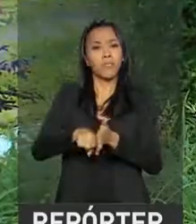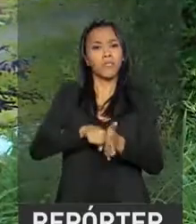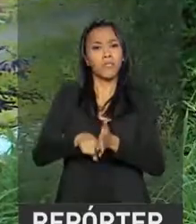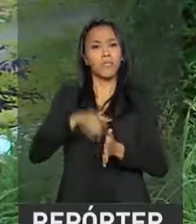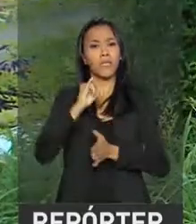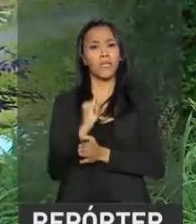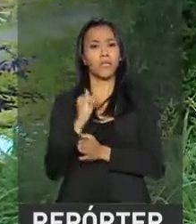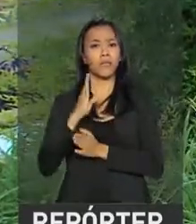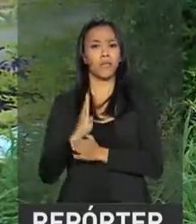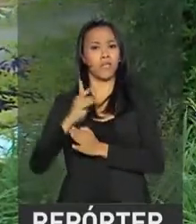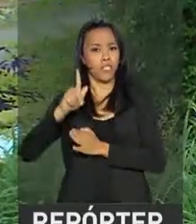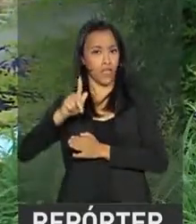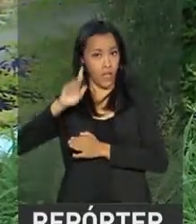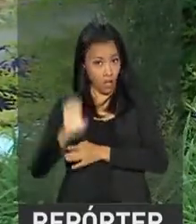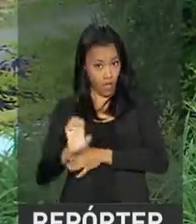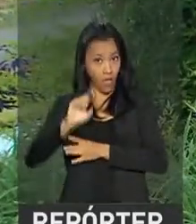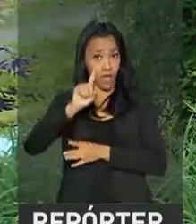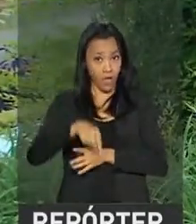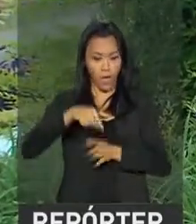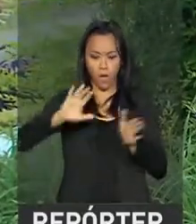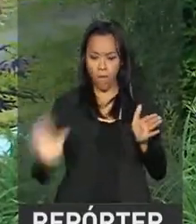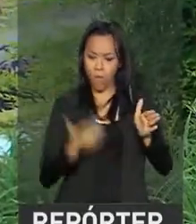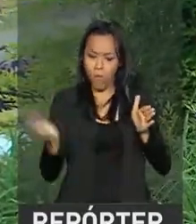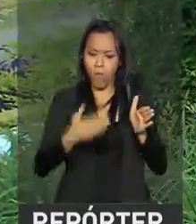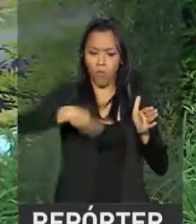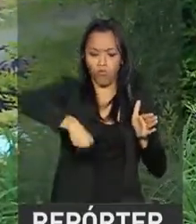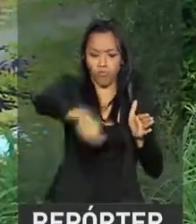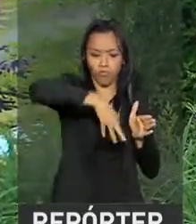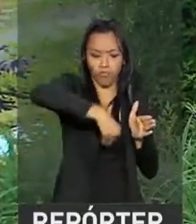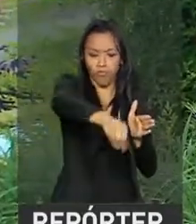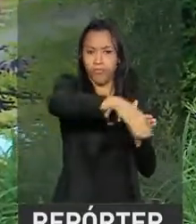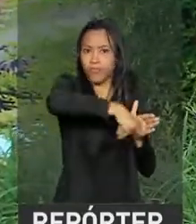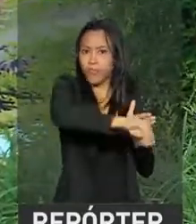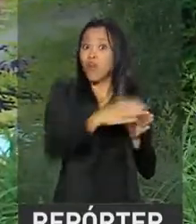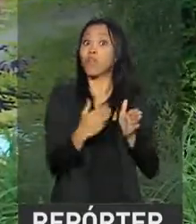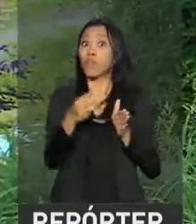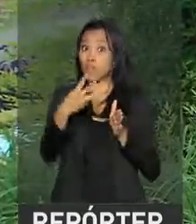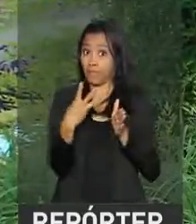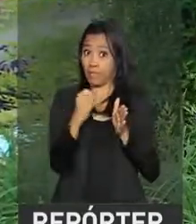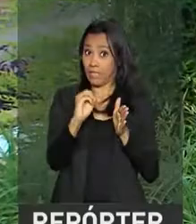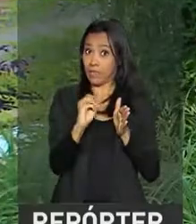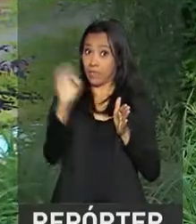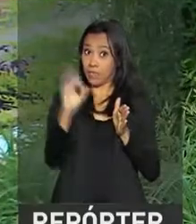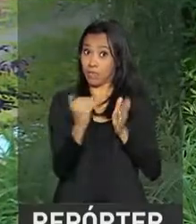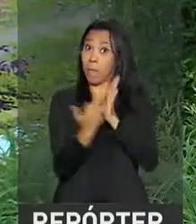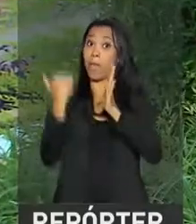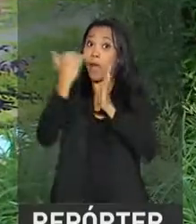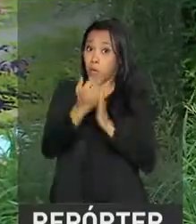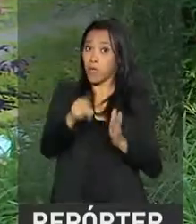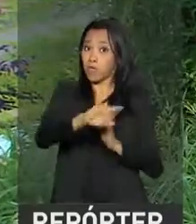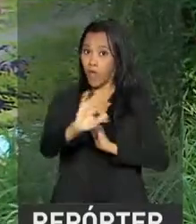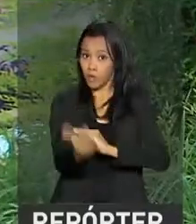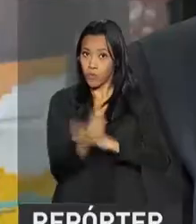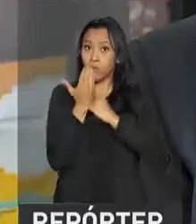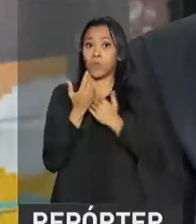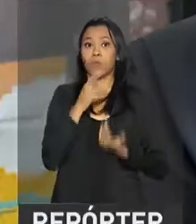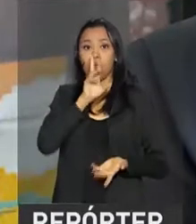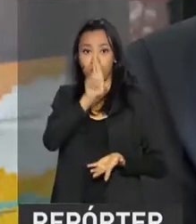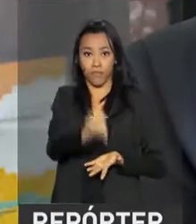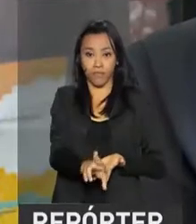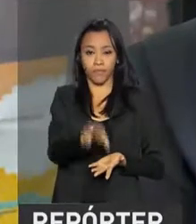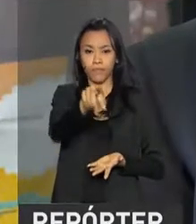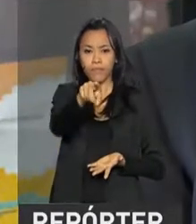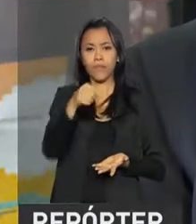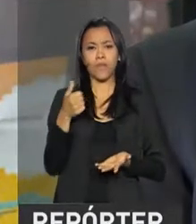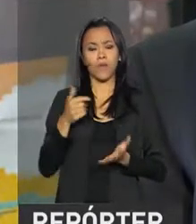agrícola de 2017 quase 30% maior do que o do ano anterior contribuiu para o resultado a ação do